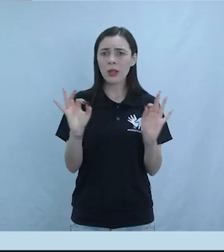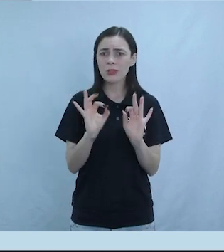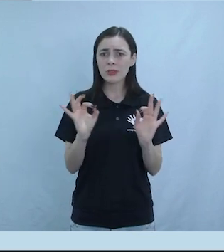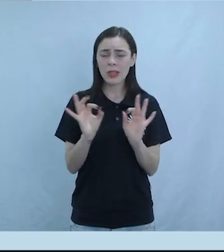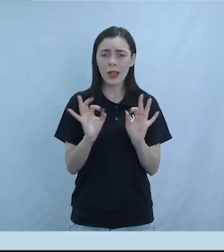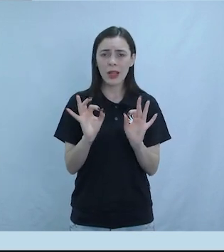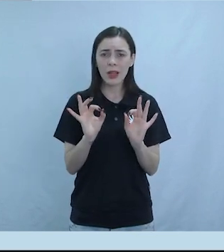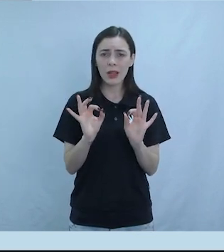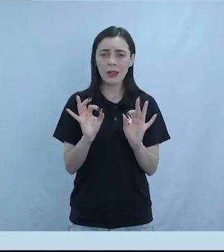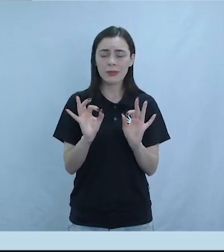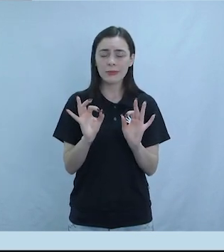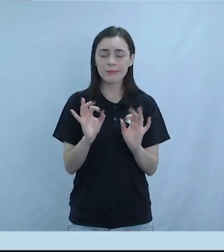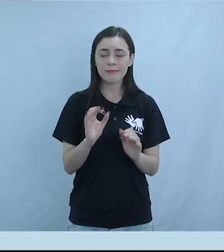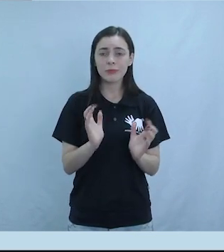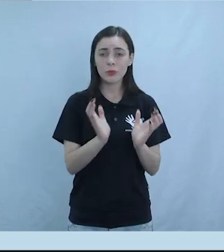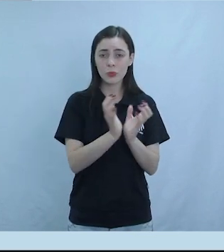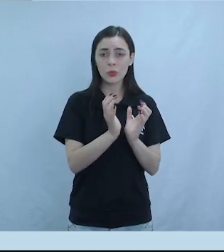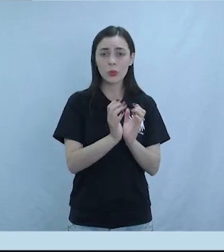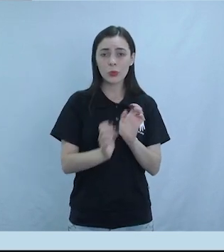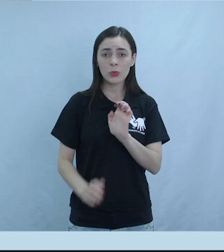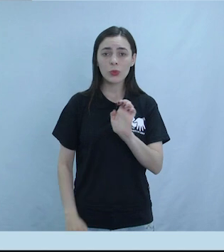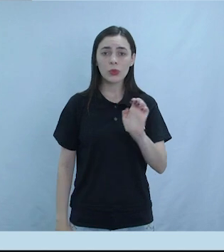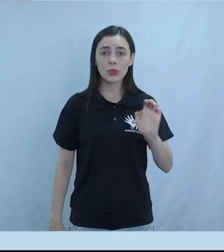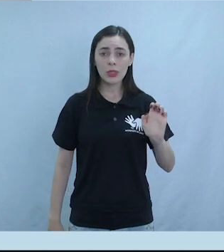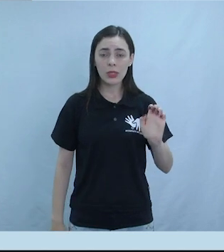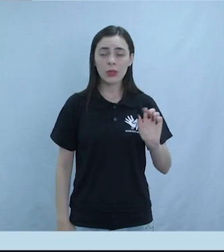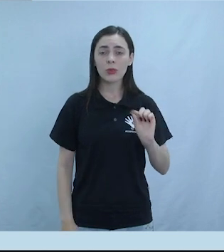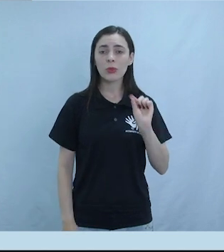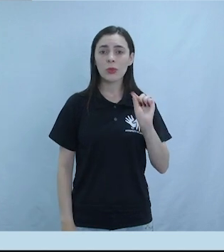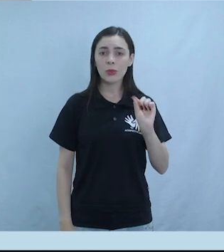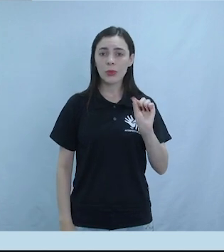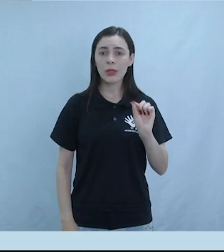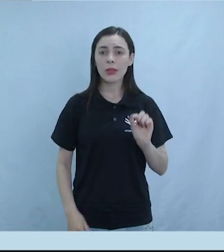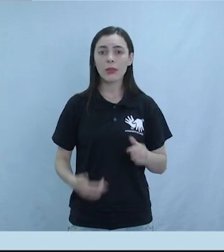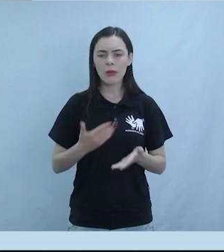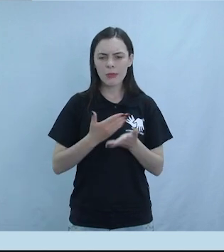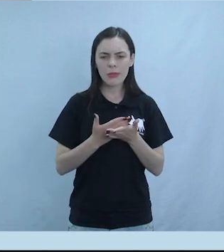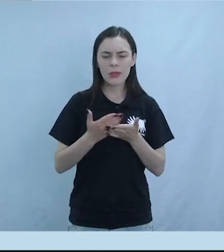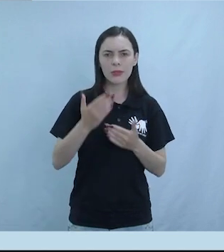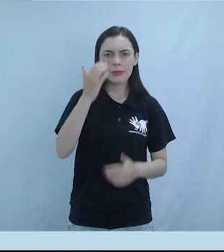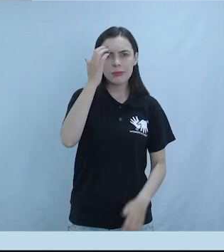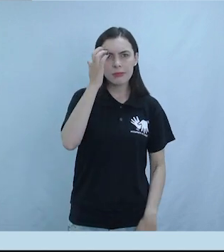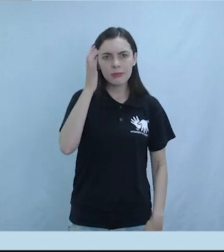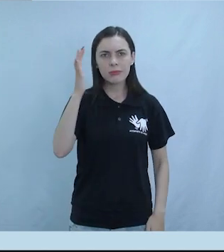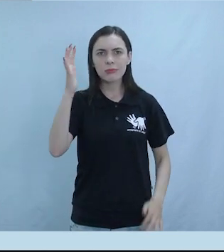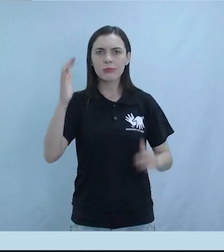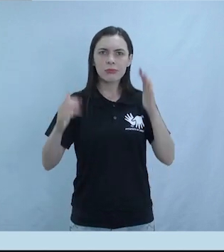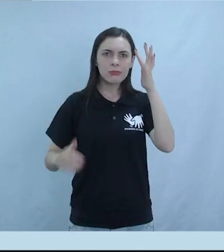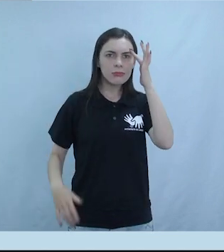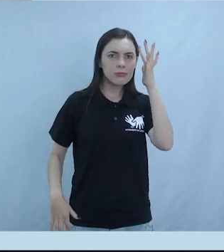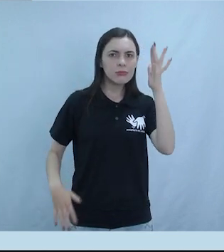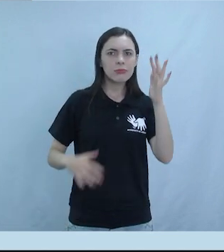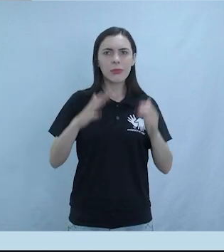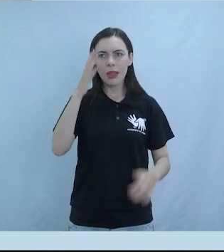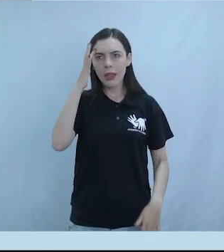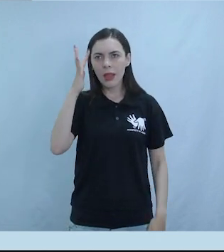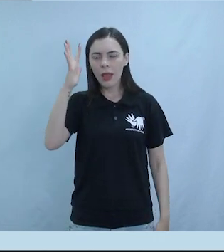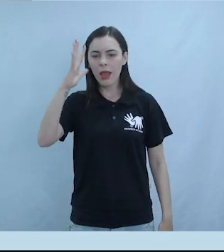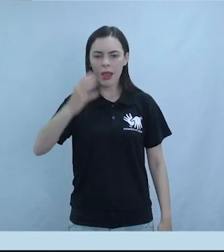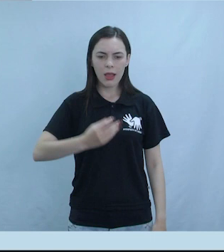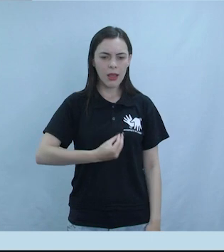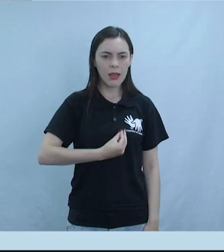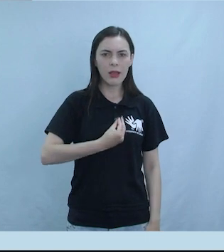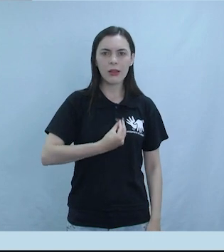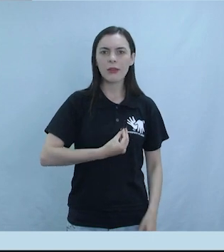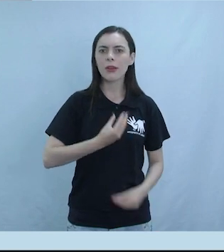desamparados, os canhotos desenvolveram a imaginação e passaram a viver